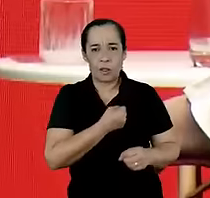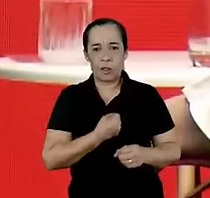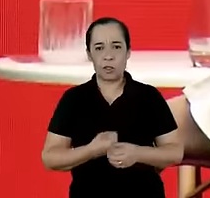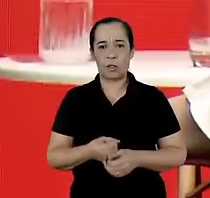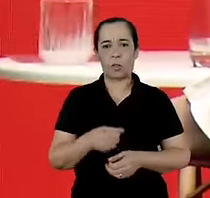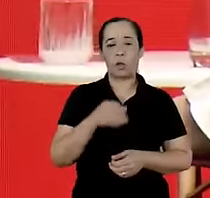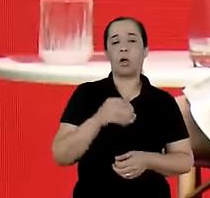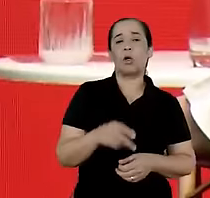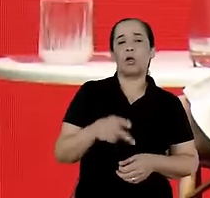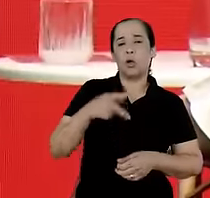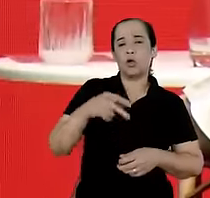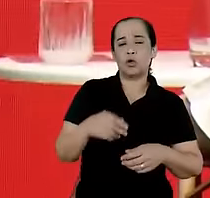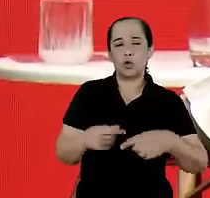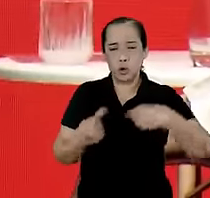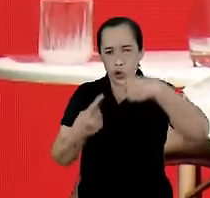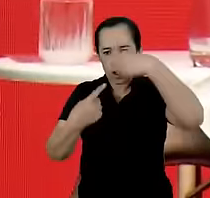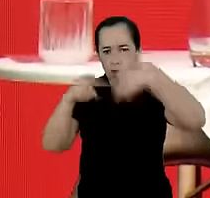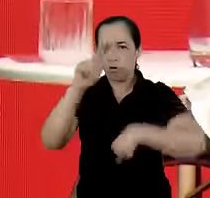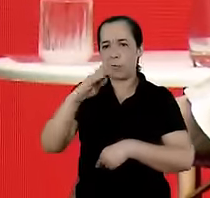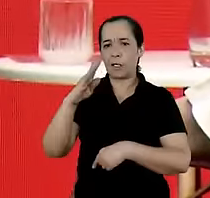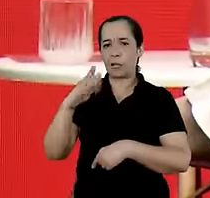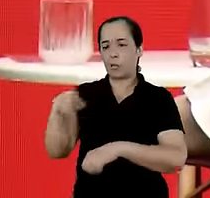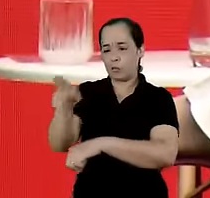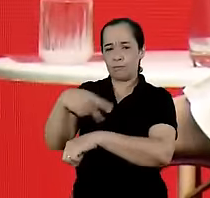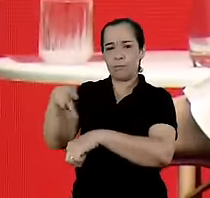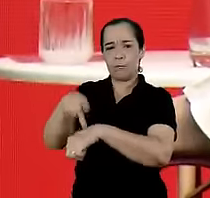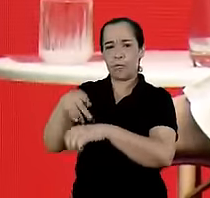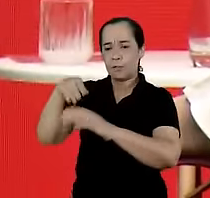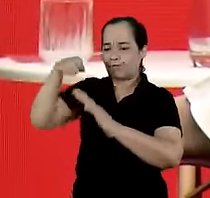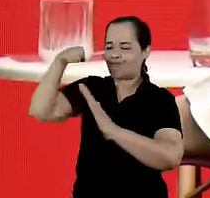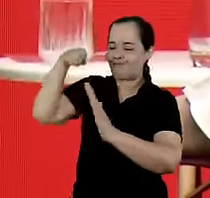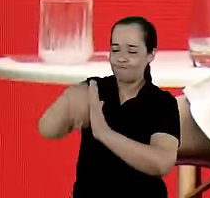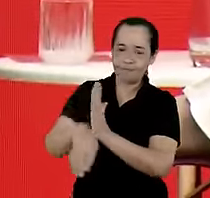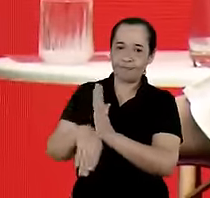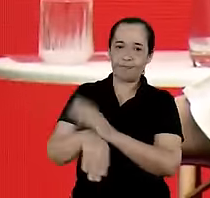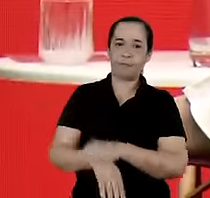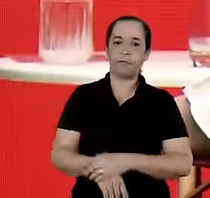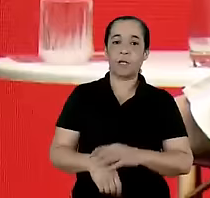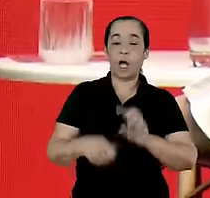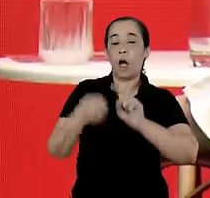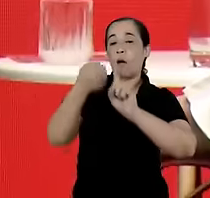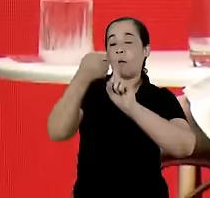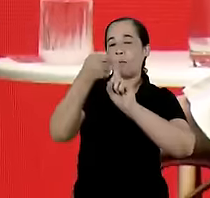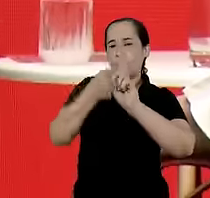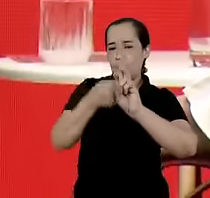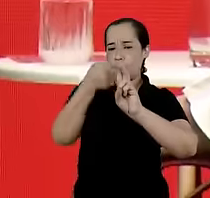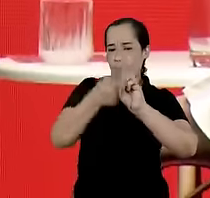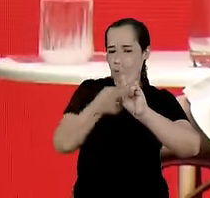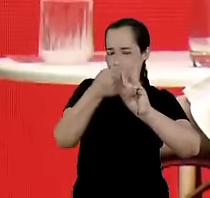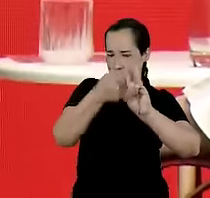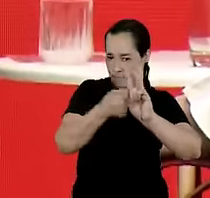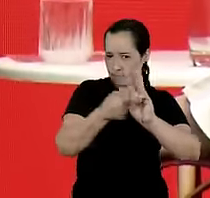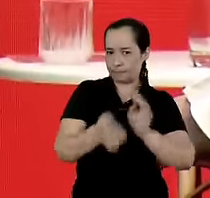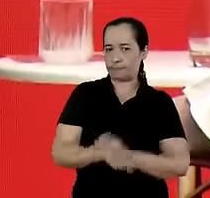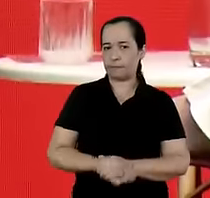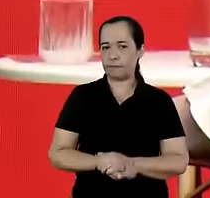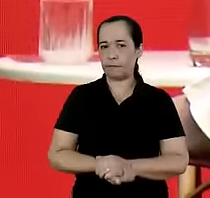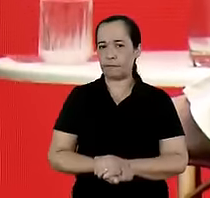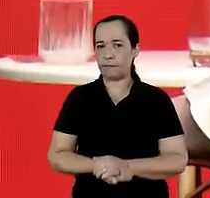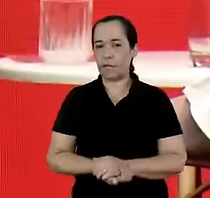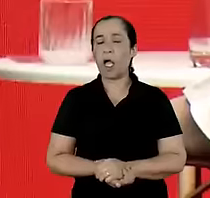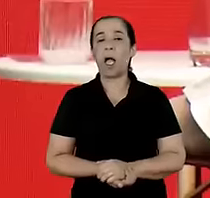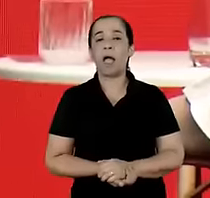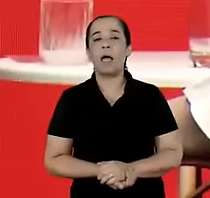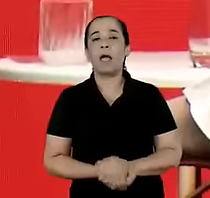no primeiro trimestre segundo trimestre a partir do do final de Julho né começou uns números né de que é o pmi Né o